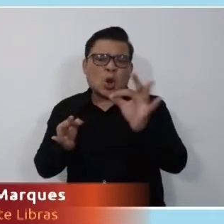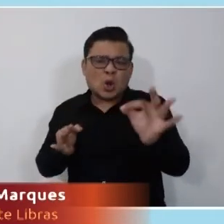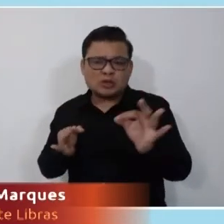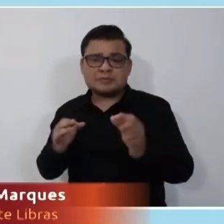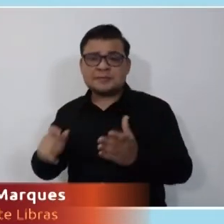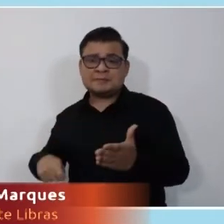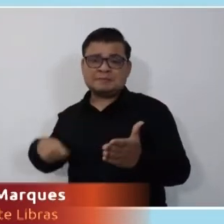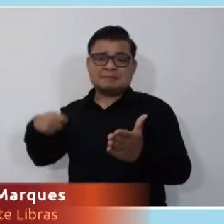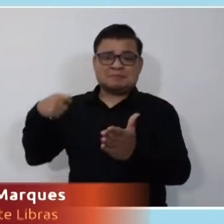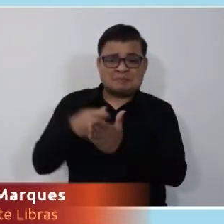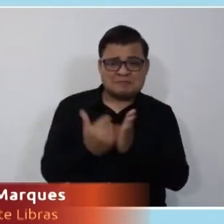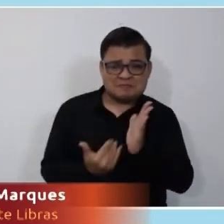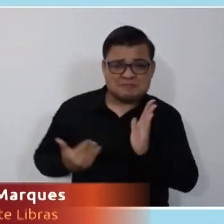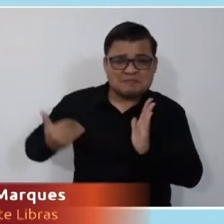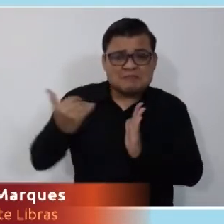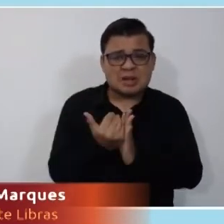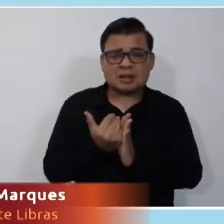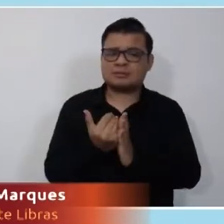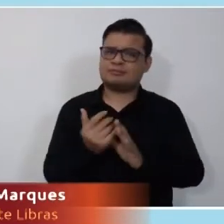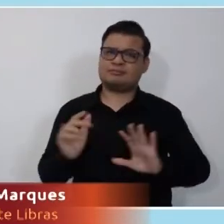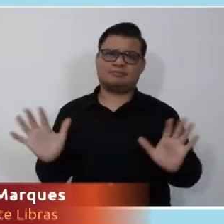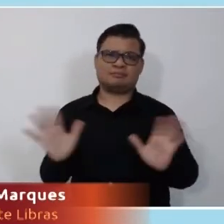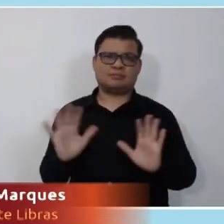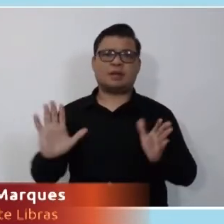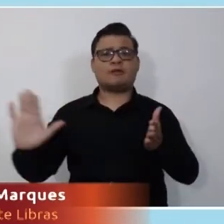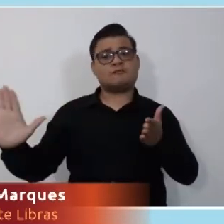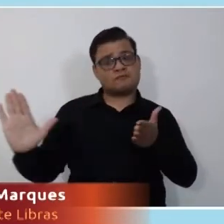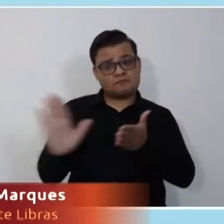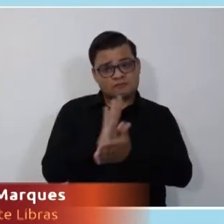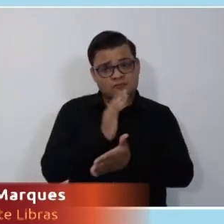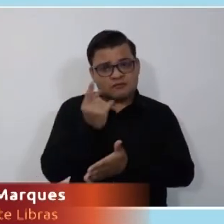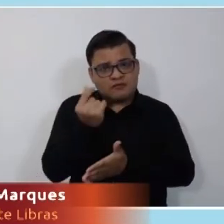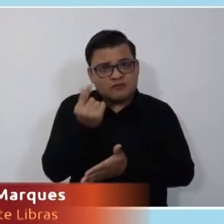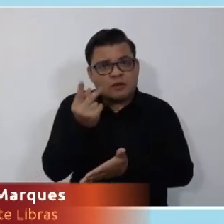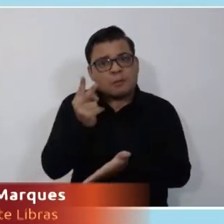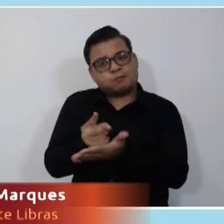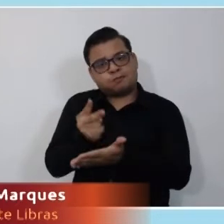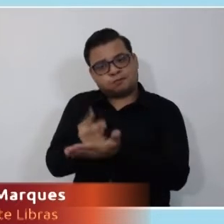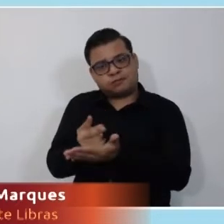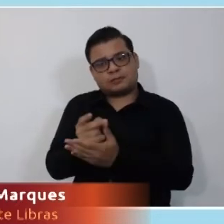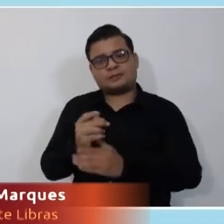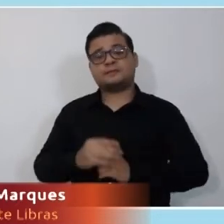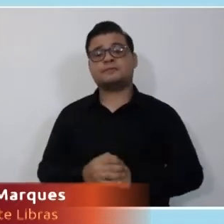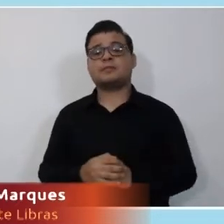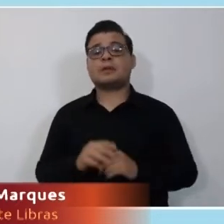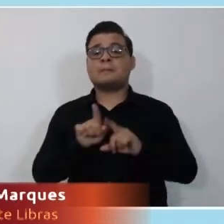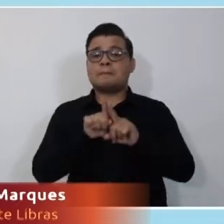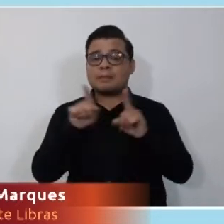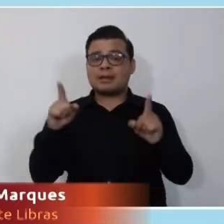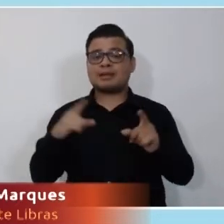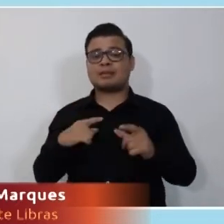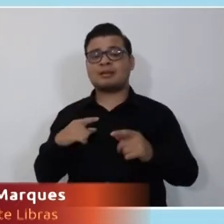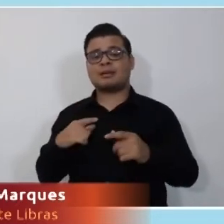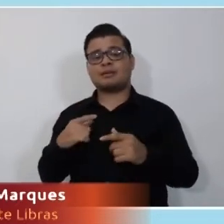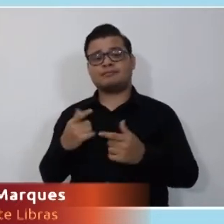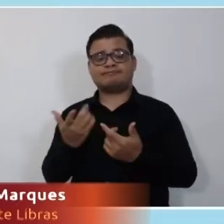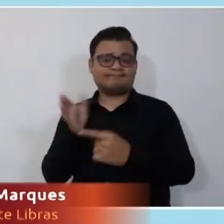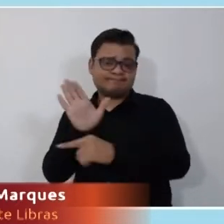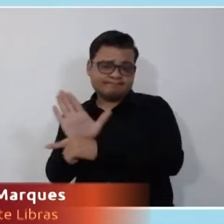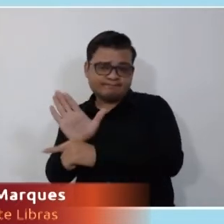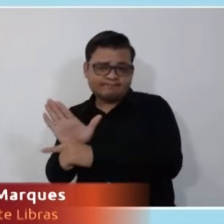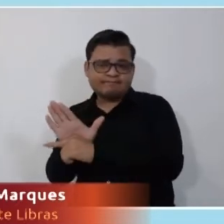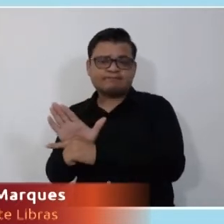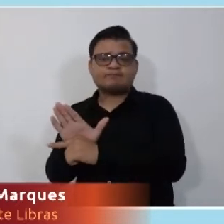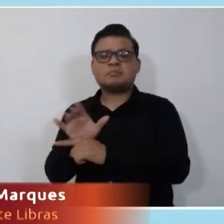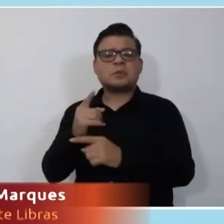isso. A tarifa vai continuar no preço que está. Mas alguns serviços extraordinários vão ser oferecidos para quê? Para tentar